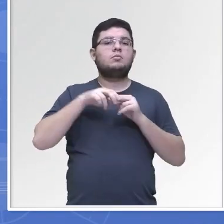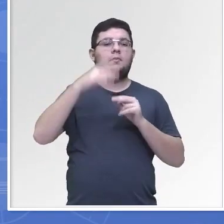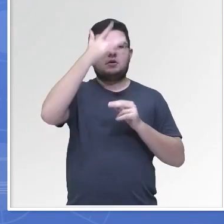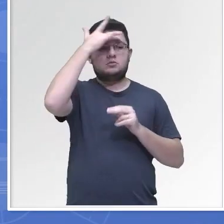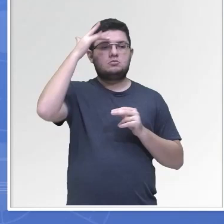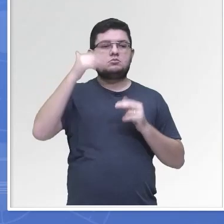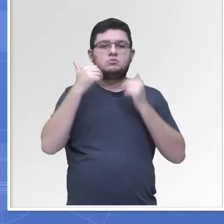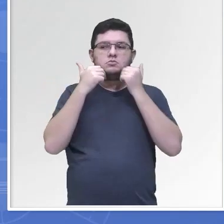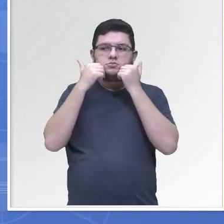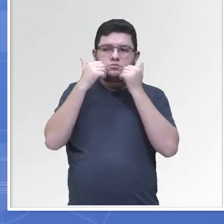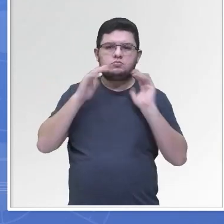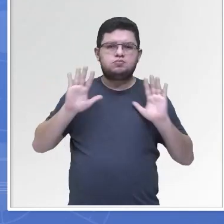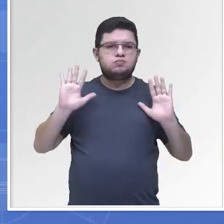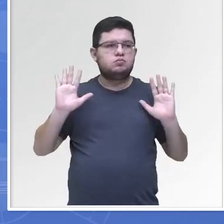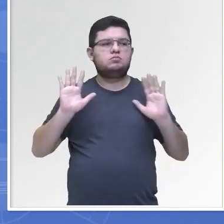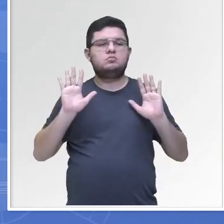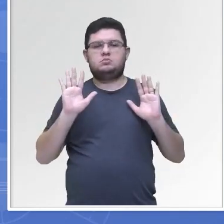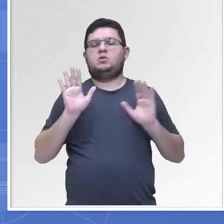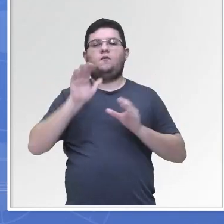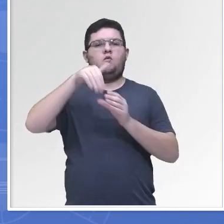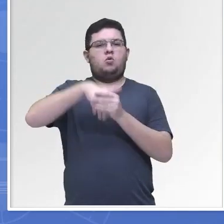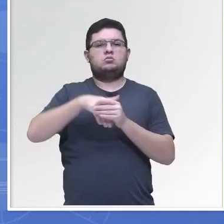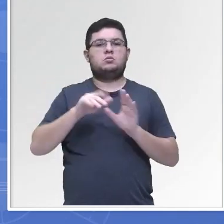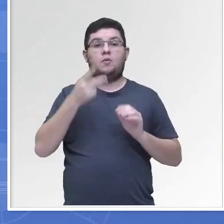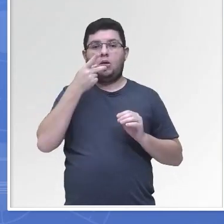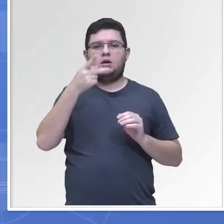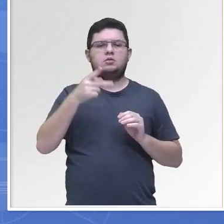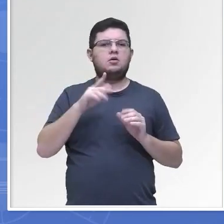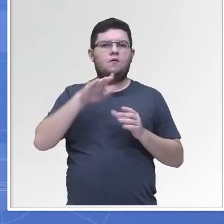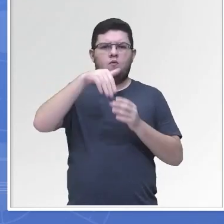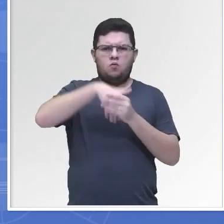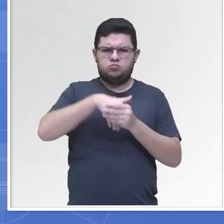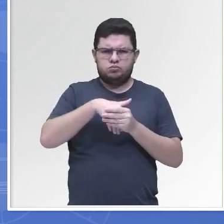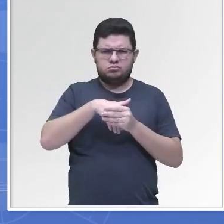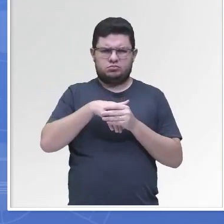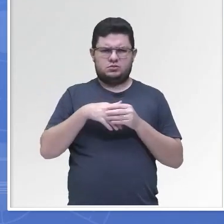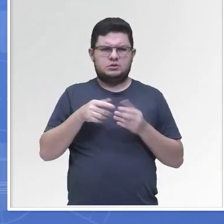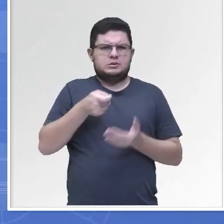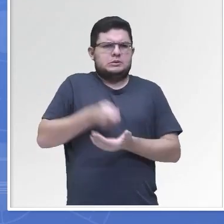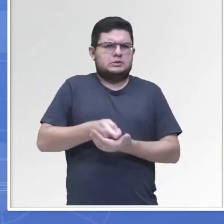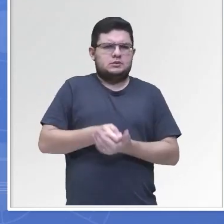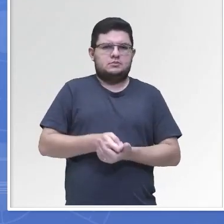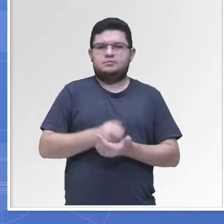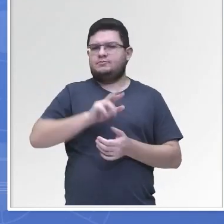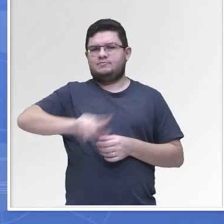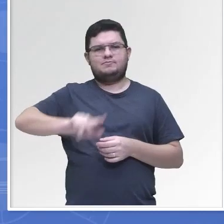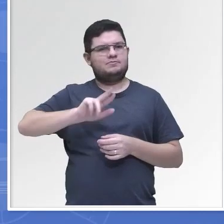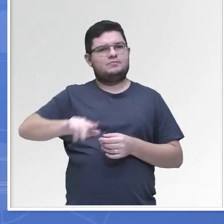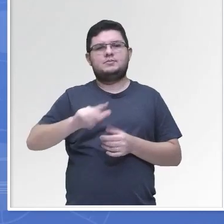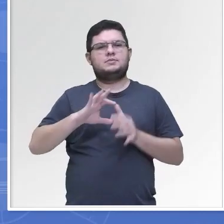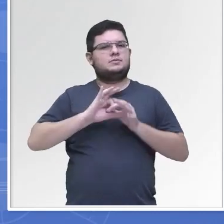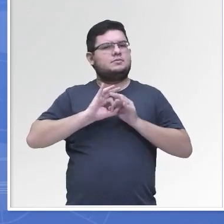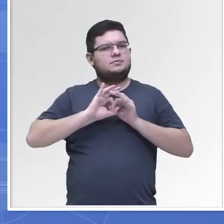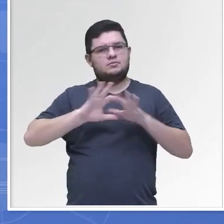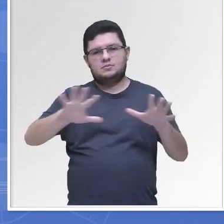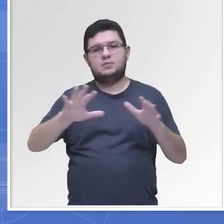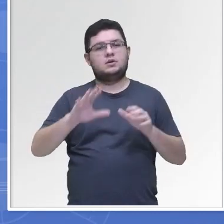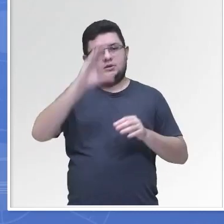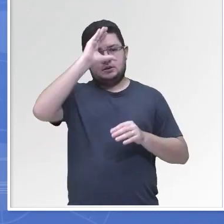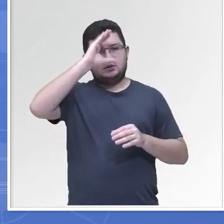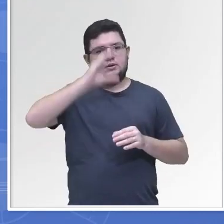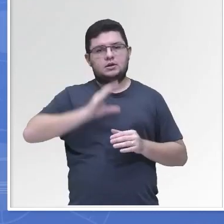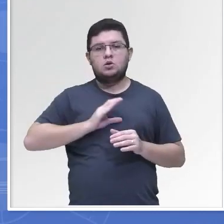coagidas. Nenhum voto deve ser coagido. O voto é uma escolha individual. Claro que nós devemos refletir,